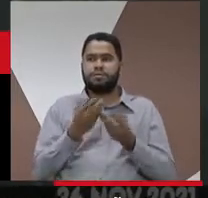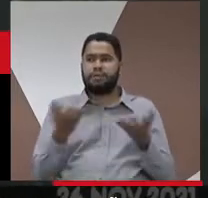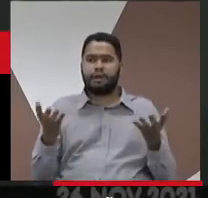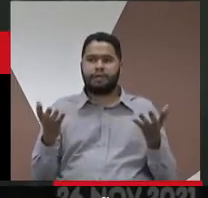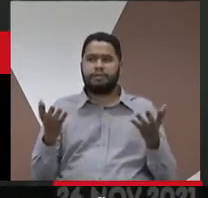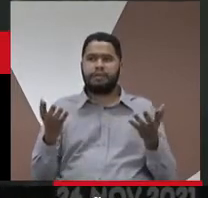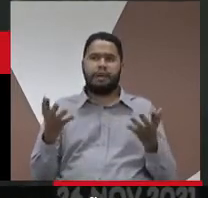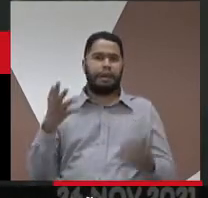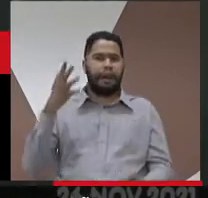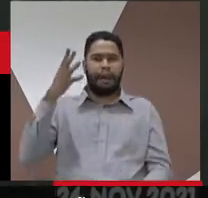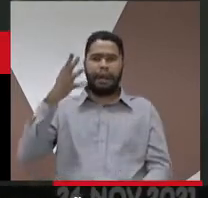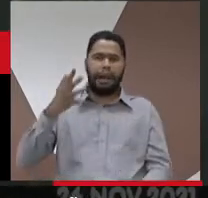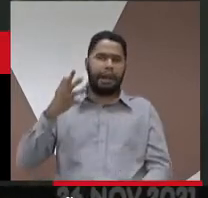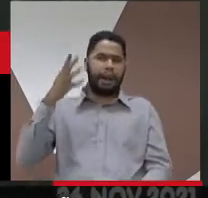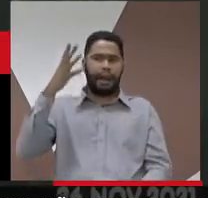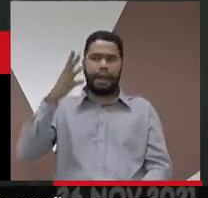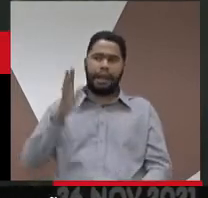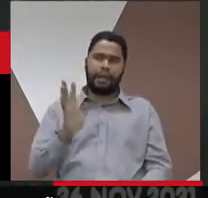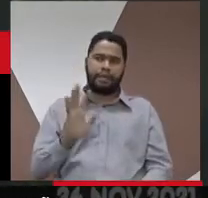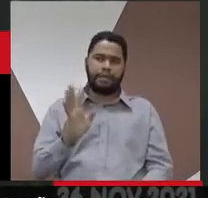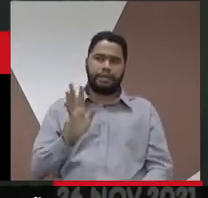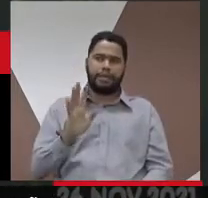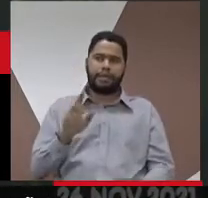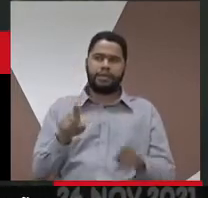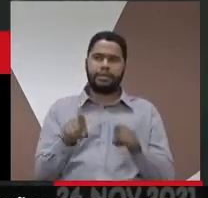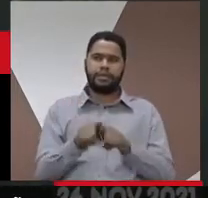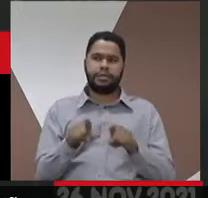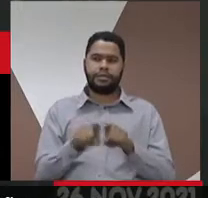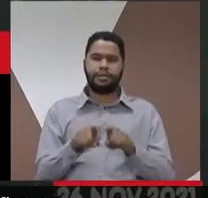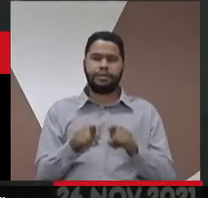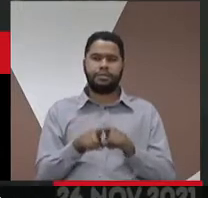palavras eloquentes e nem um discurso arrebatador.